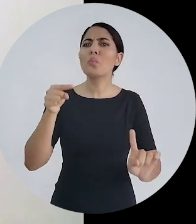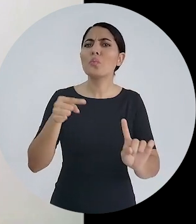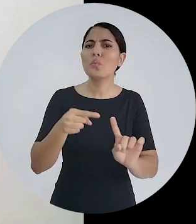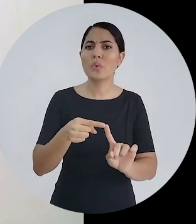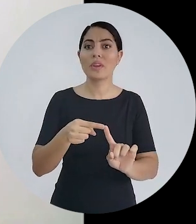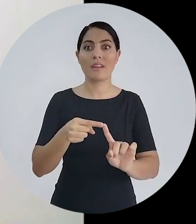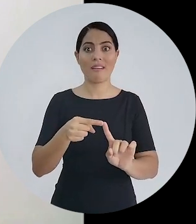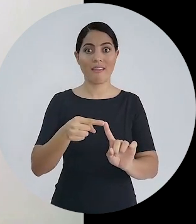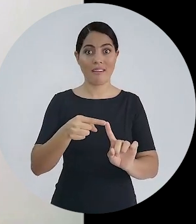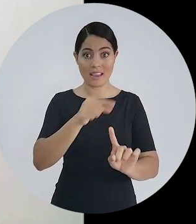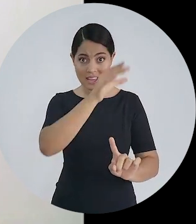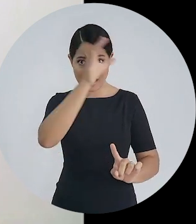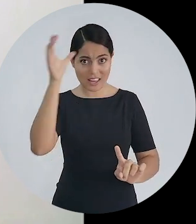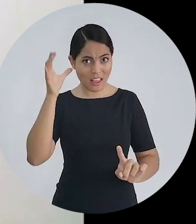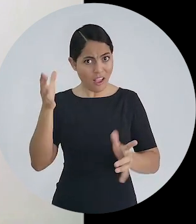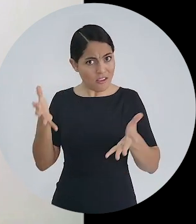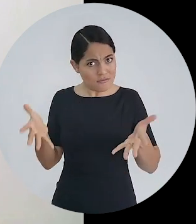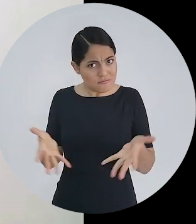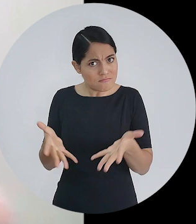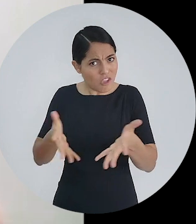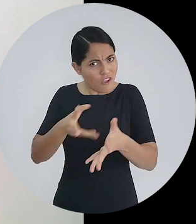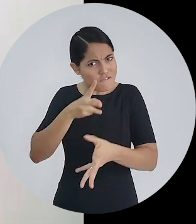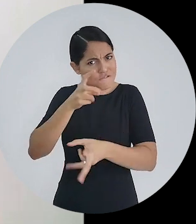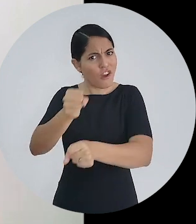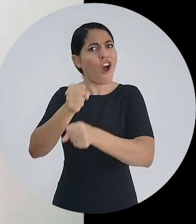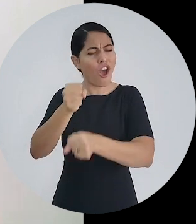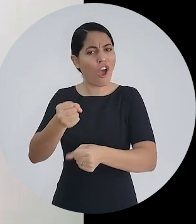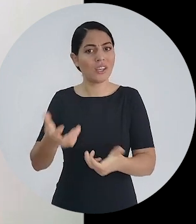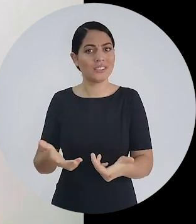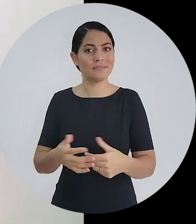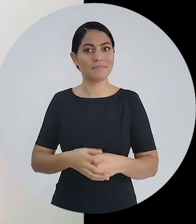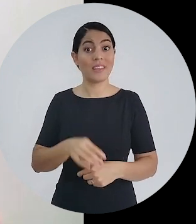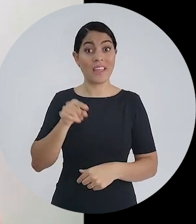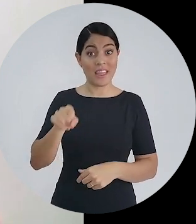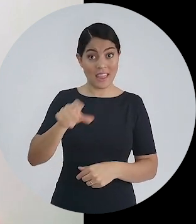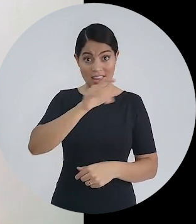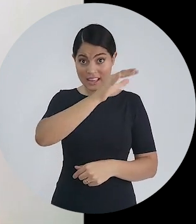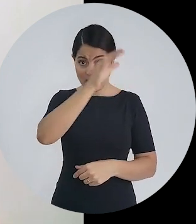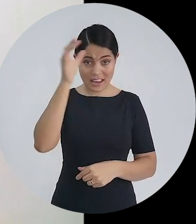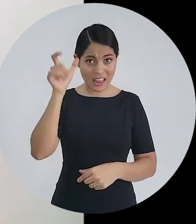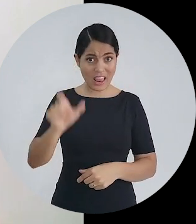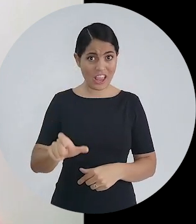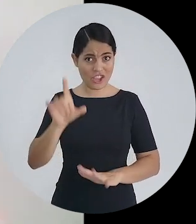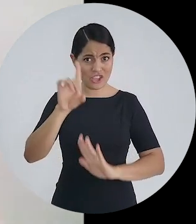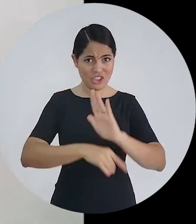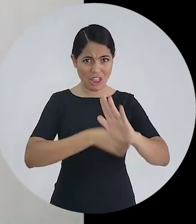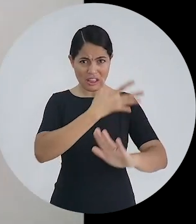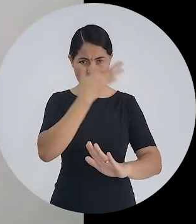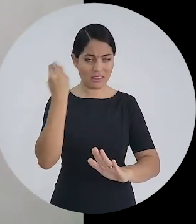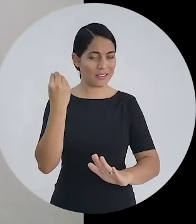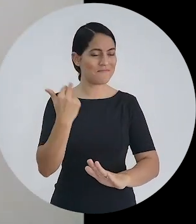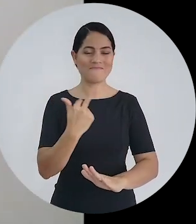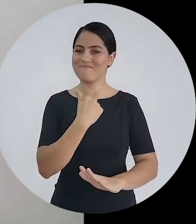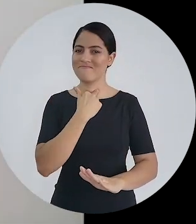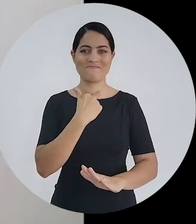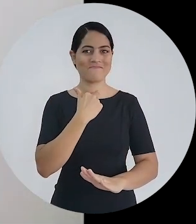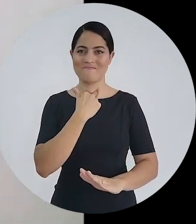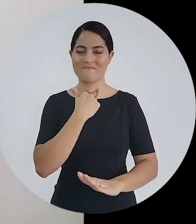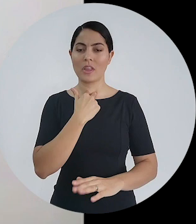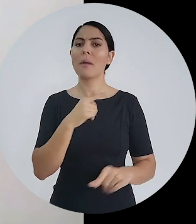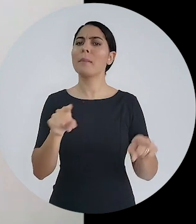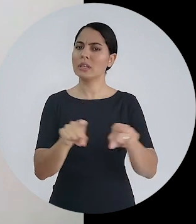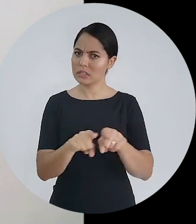intuito de fortalecer o consumidor, de mostrar ao consumidor que ele nunca deve esquecer esses seus direitos, mas também para